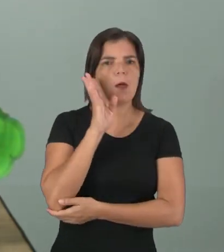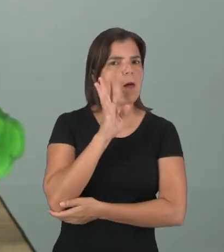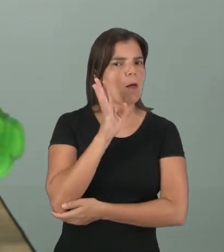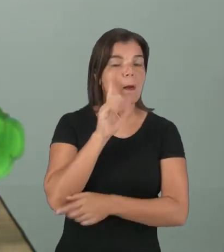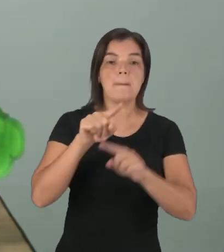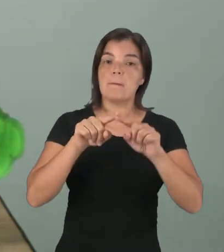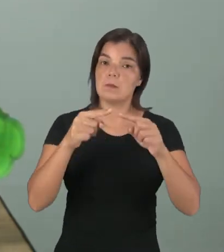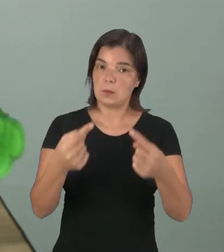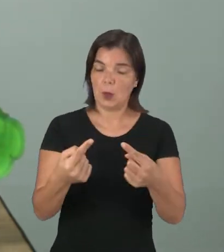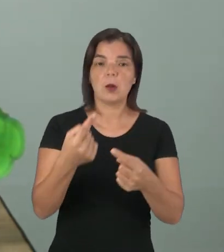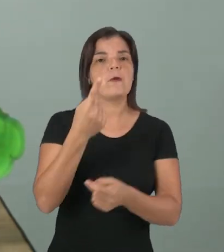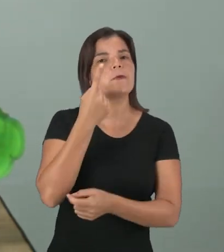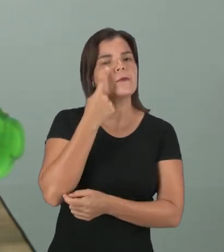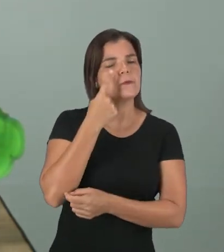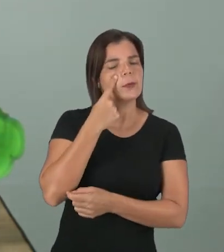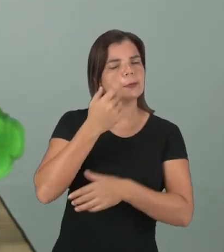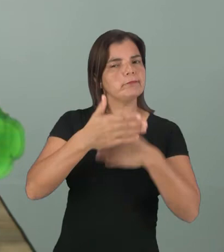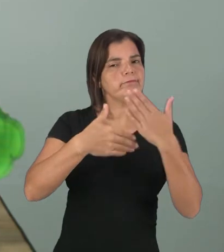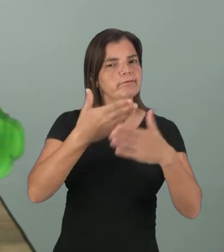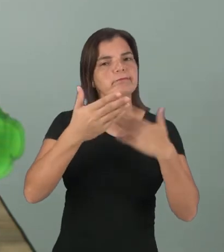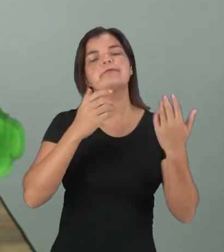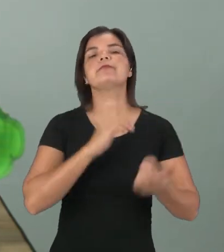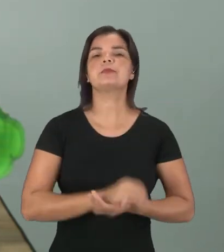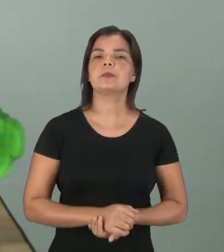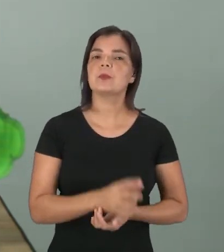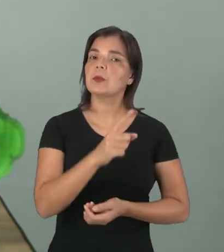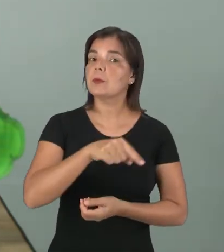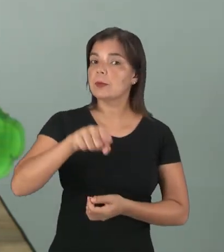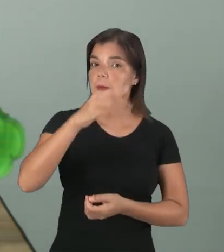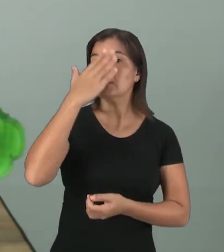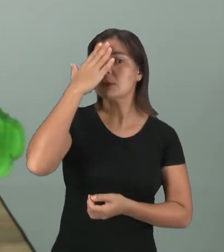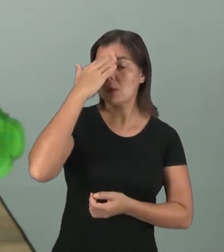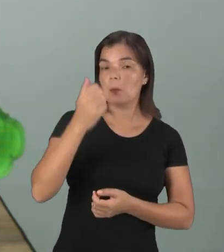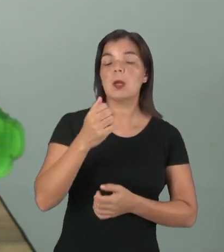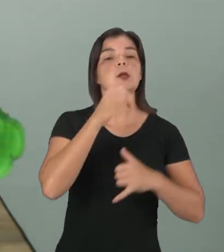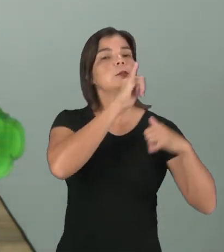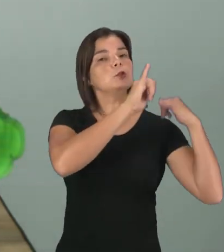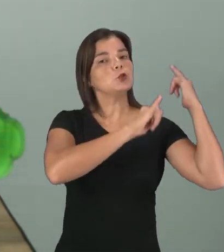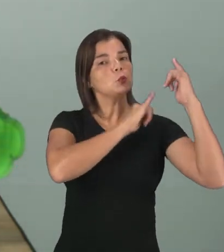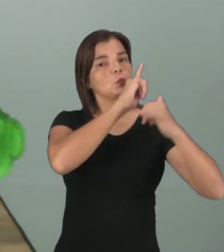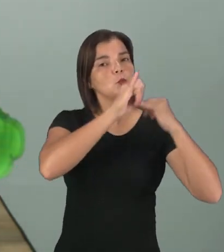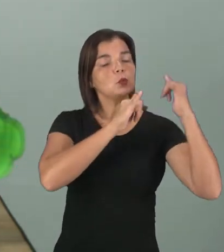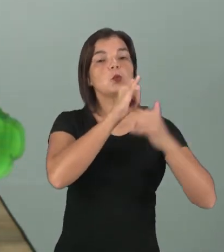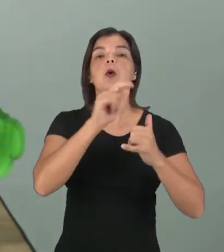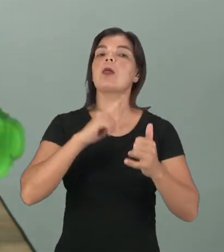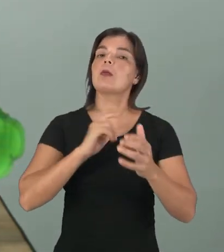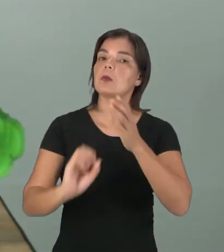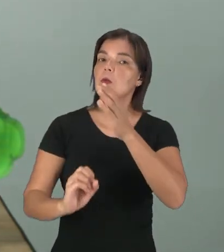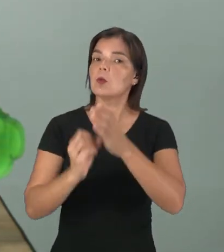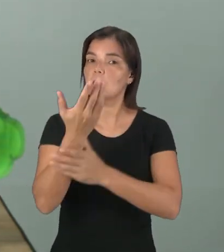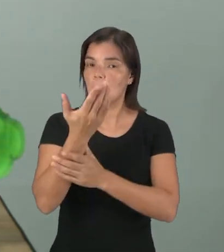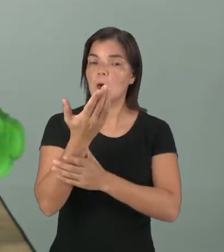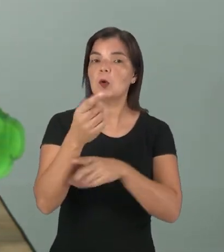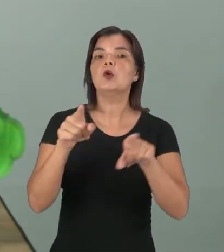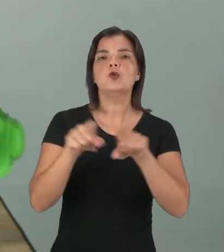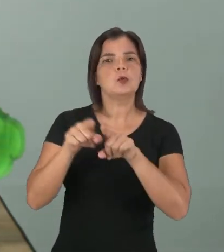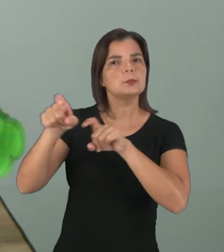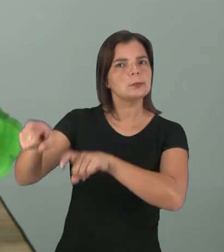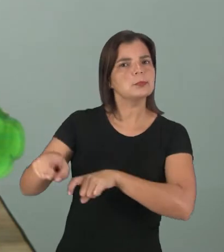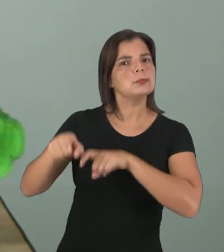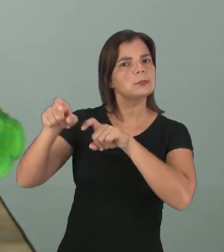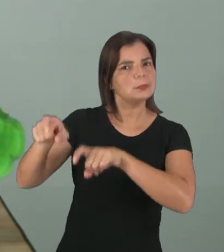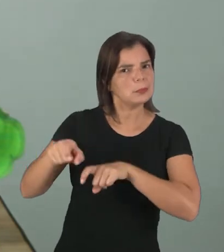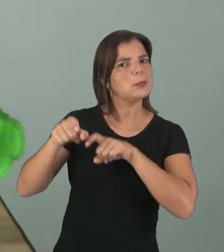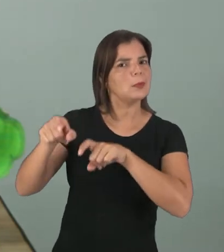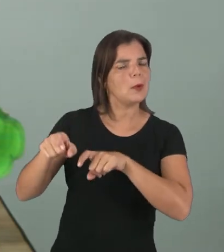legais, mas vamos avançar. Olhem só, vocês sabiam que as lendas, elas têm origem de um ambiente rural?